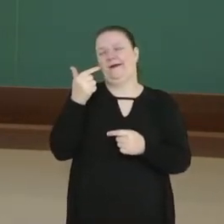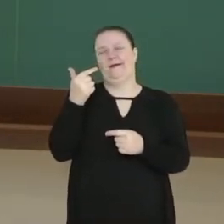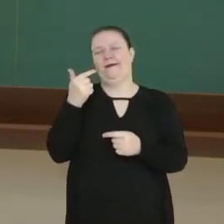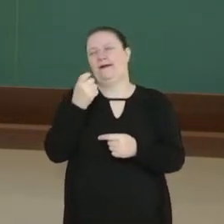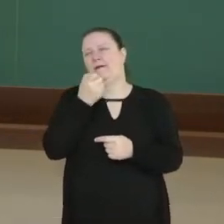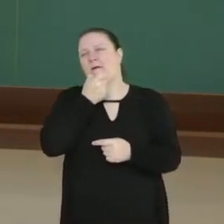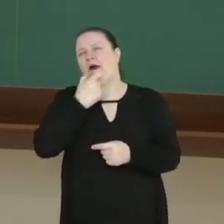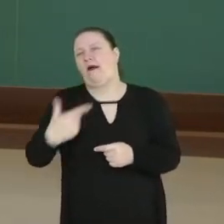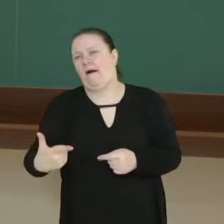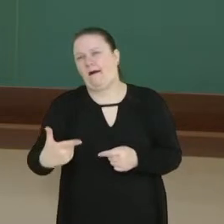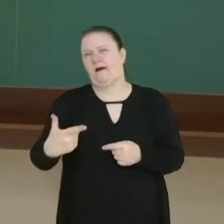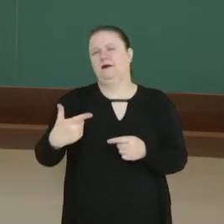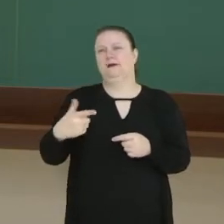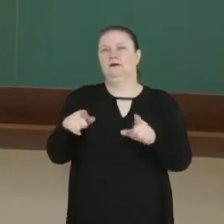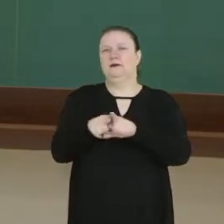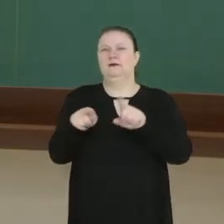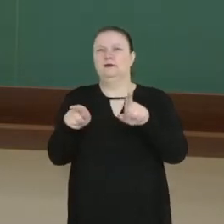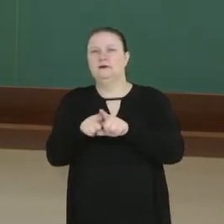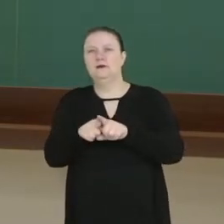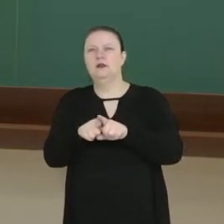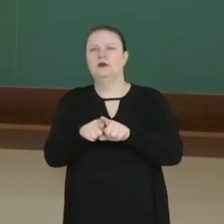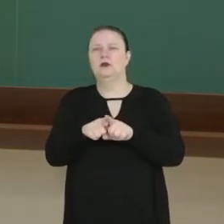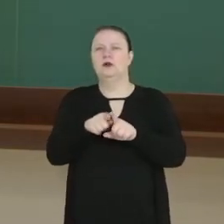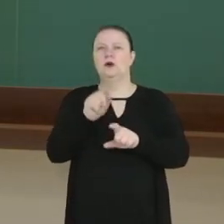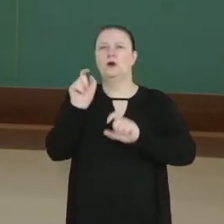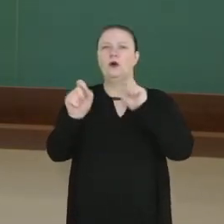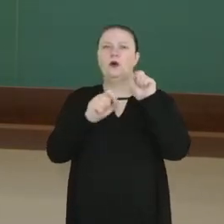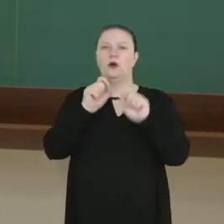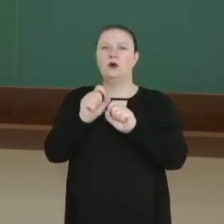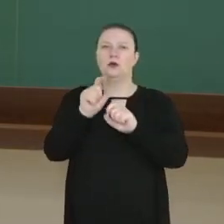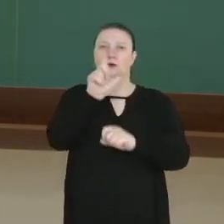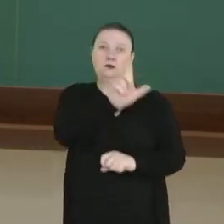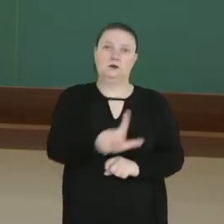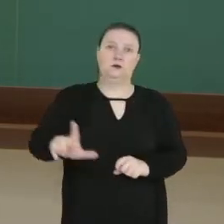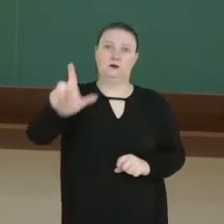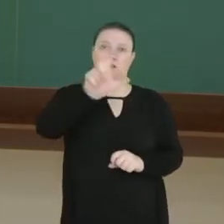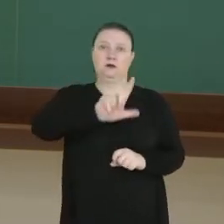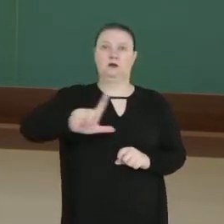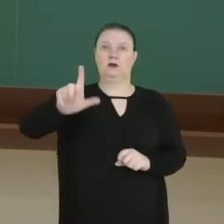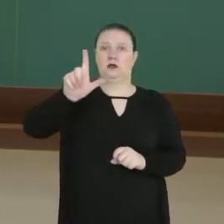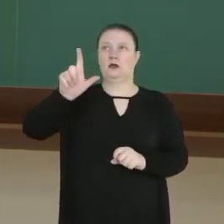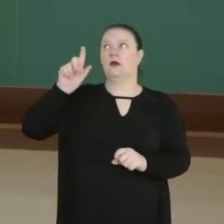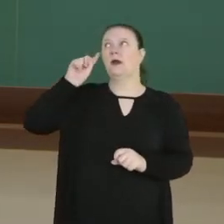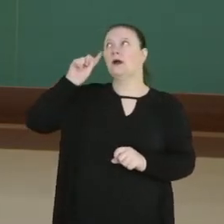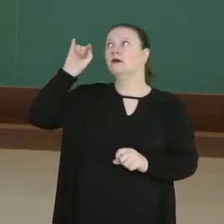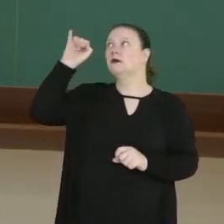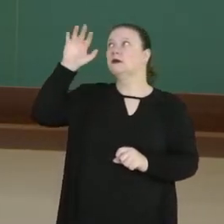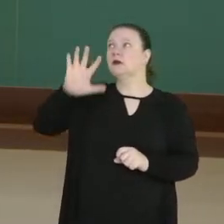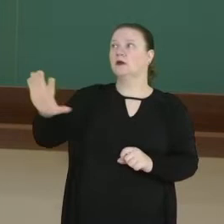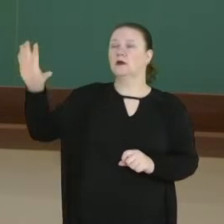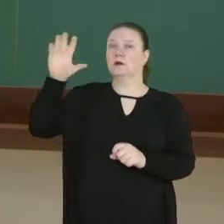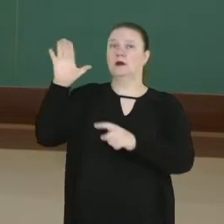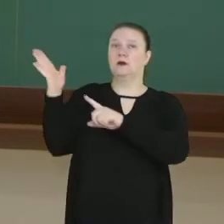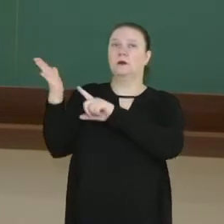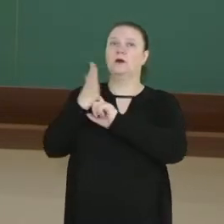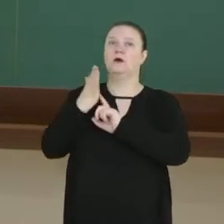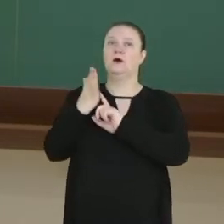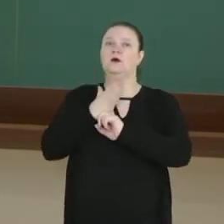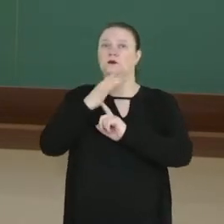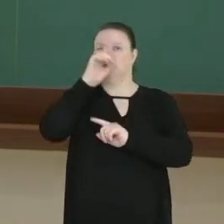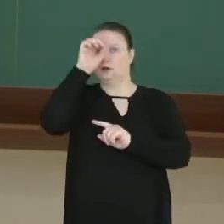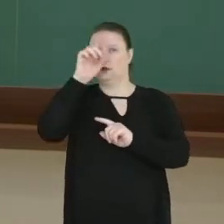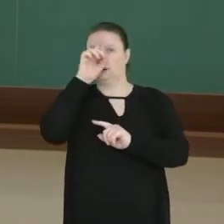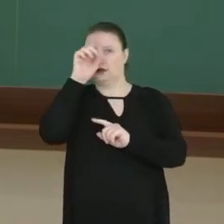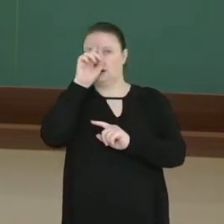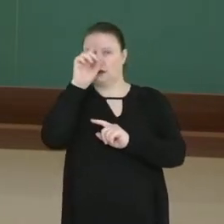questão também do meio literário, ter essa ideia de fugir do convencional,